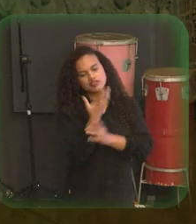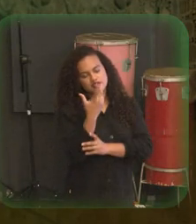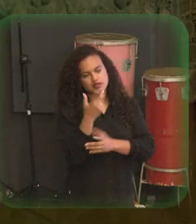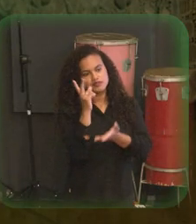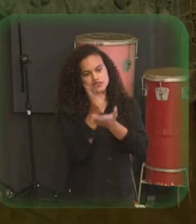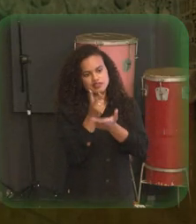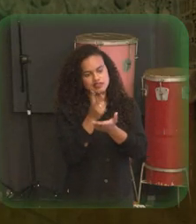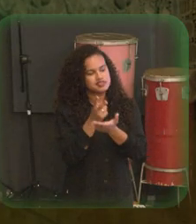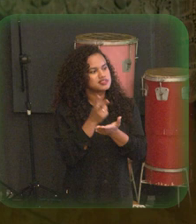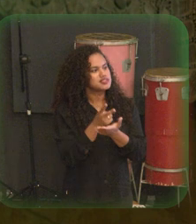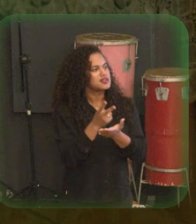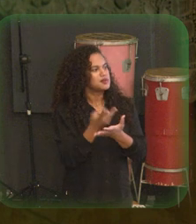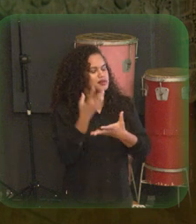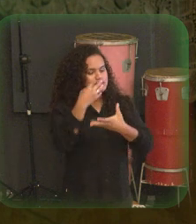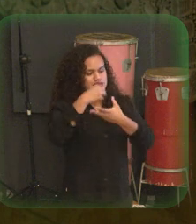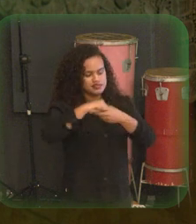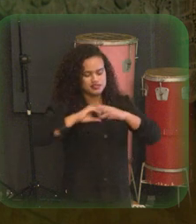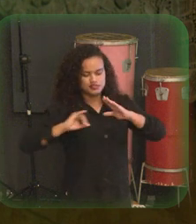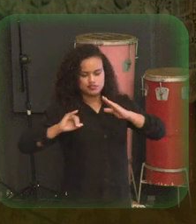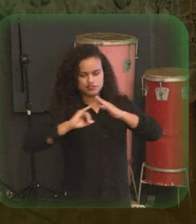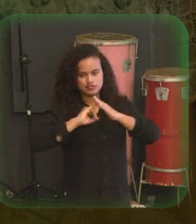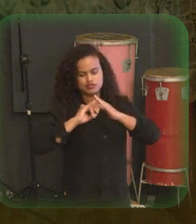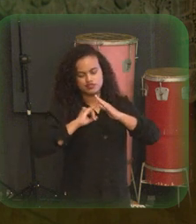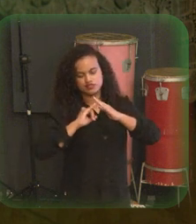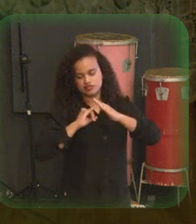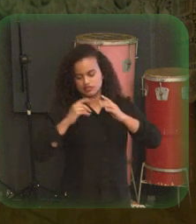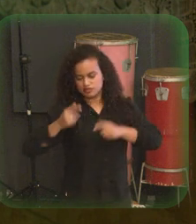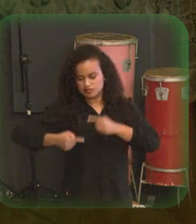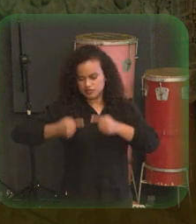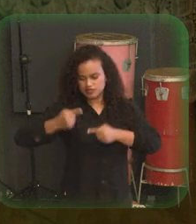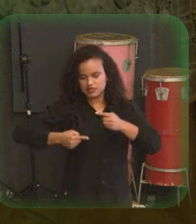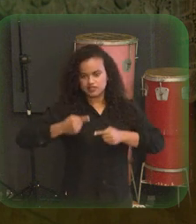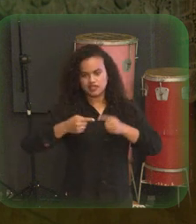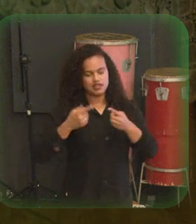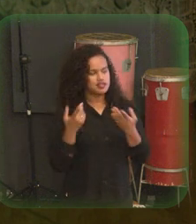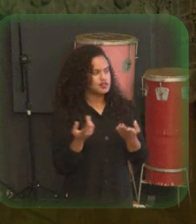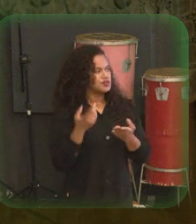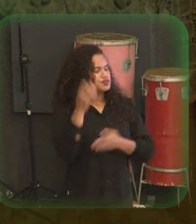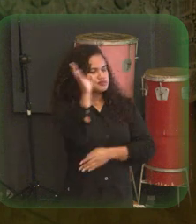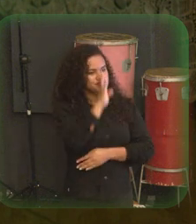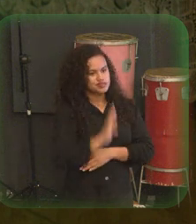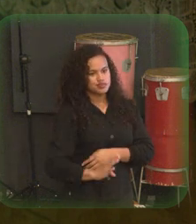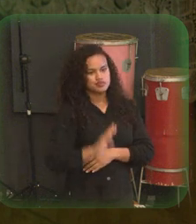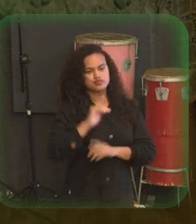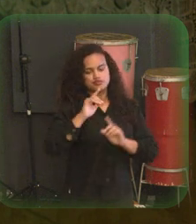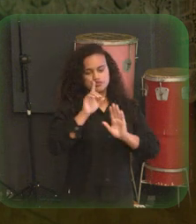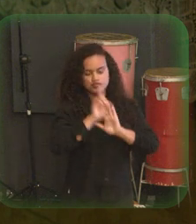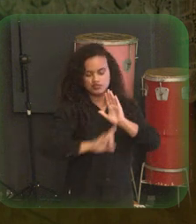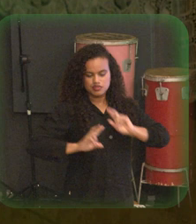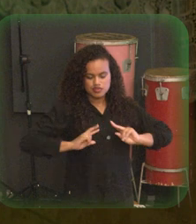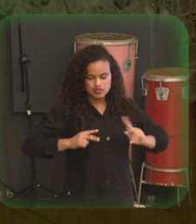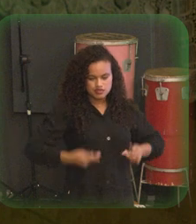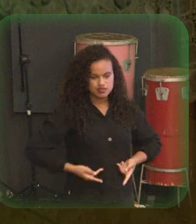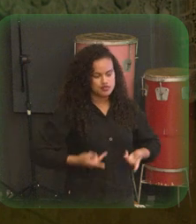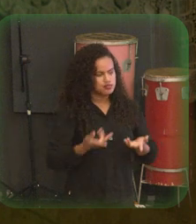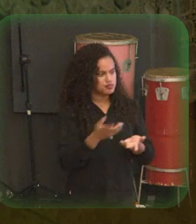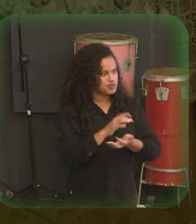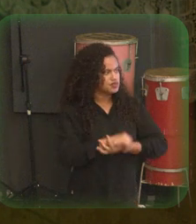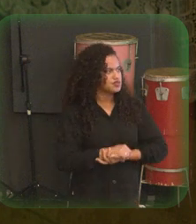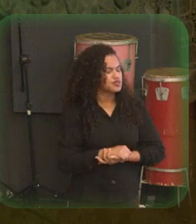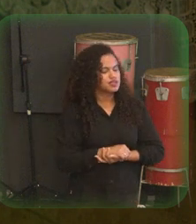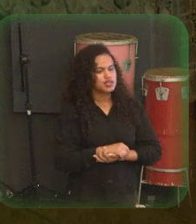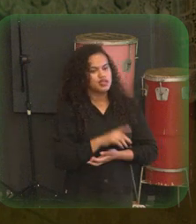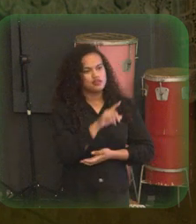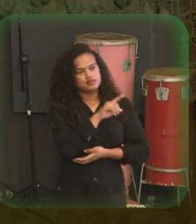fundamental para institucionalizar a Política Nacional de Direitos Humanos. Quero repetir o que sempre digo, né? Quem me ouve nos últimos tempos